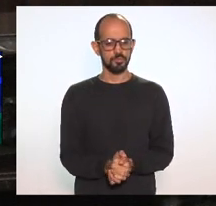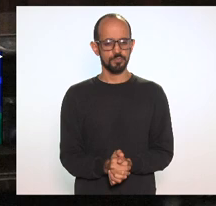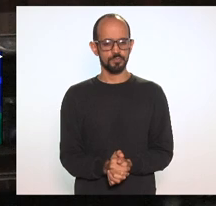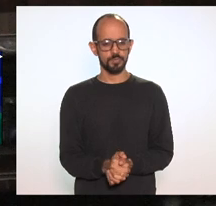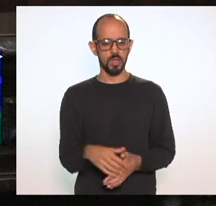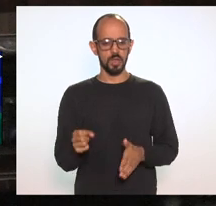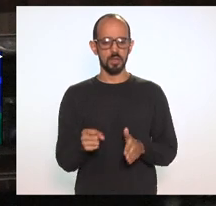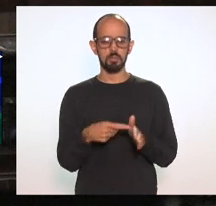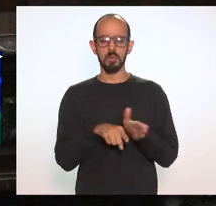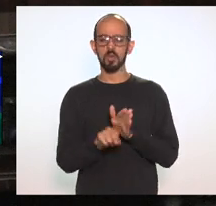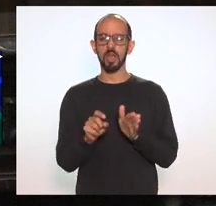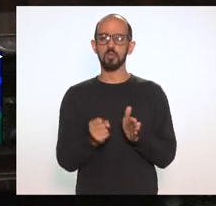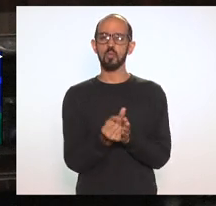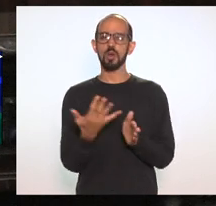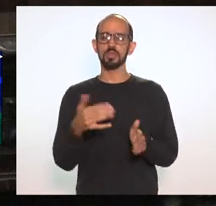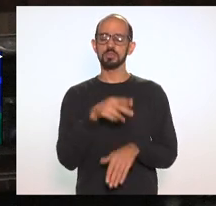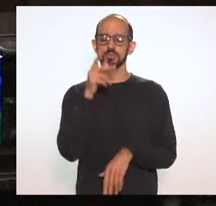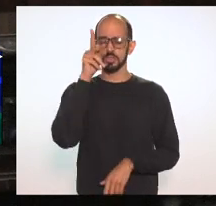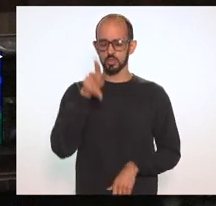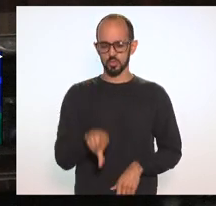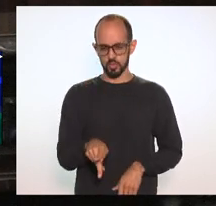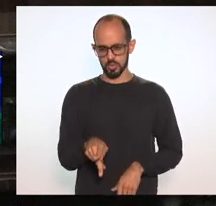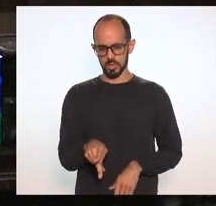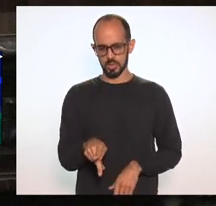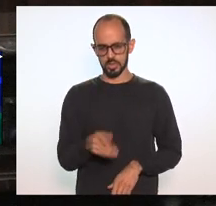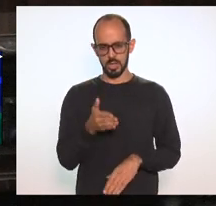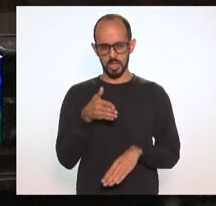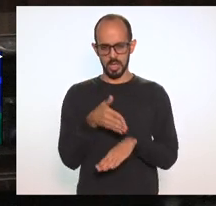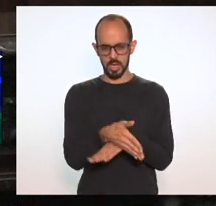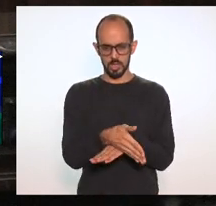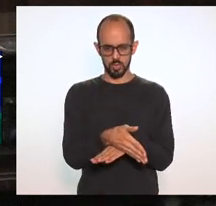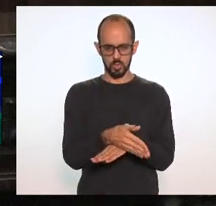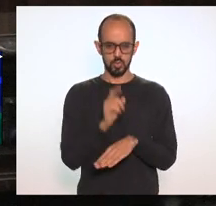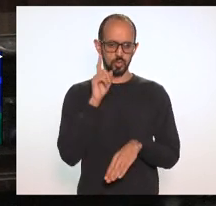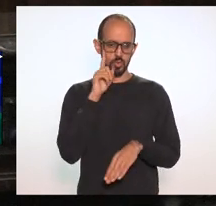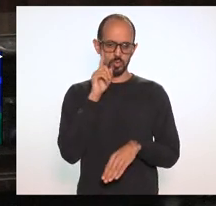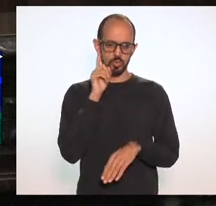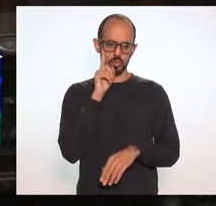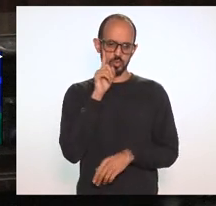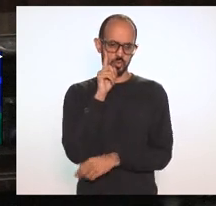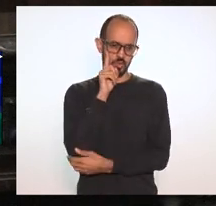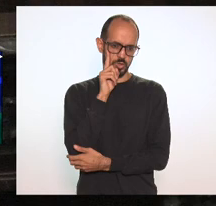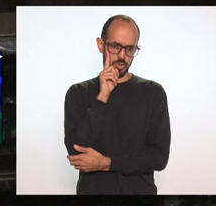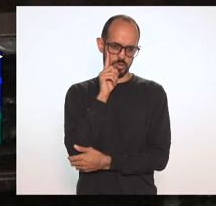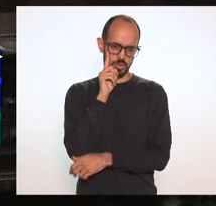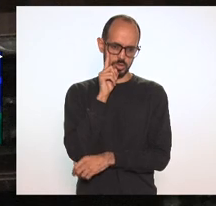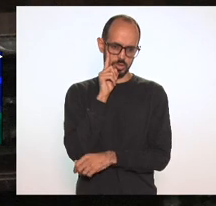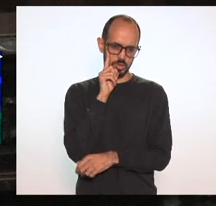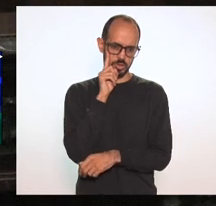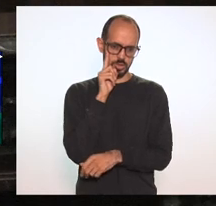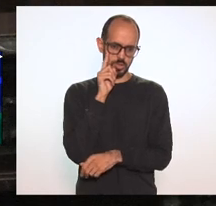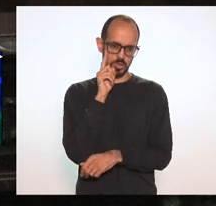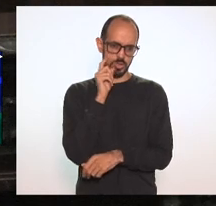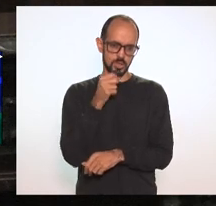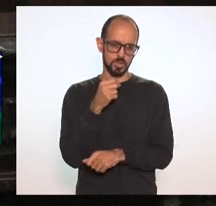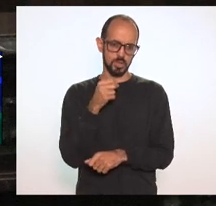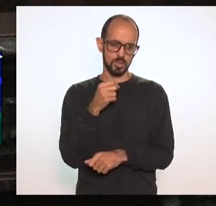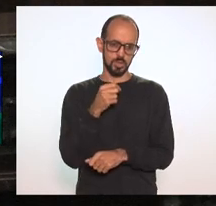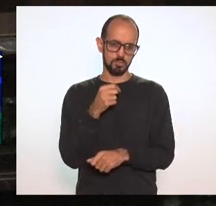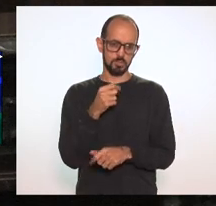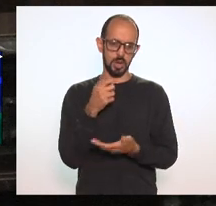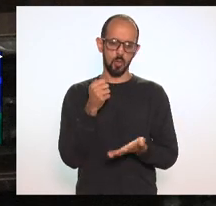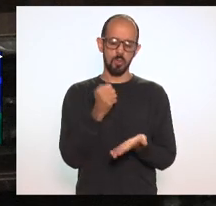e quantas pessoas entram por dia Deputado Márcio Pacheco numa agência de automóveis